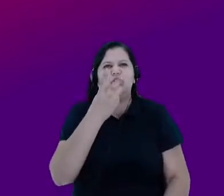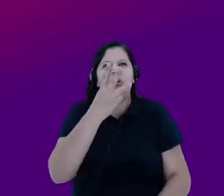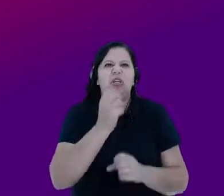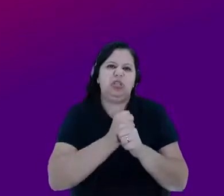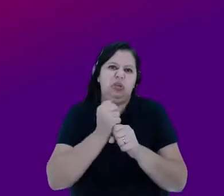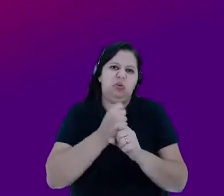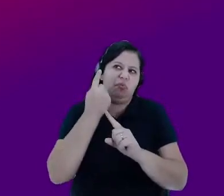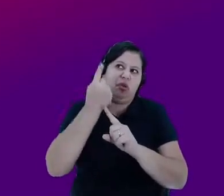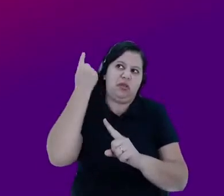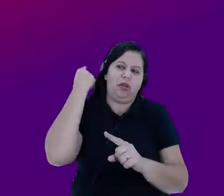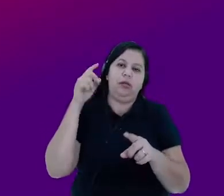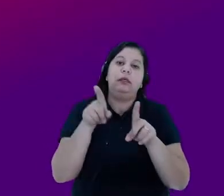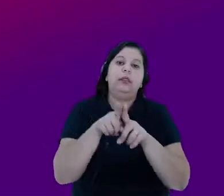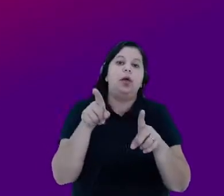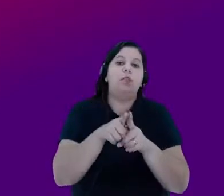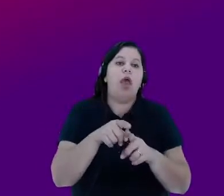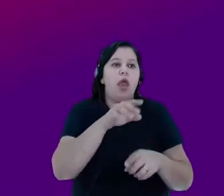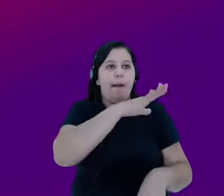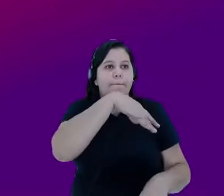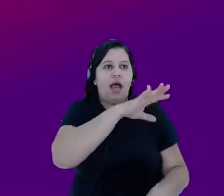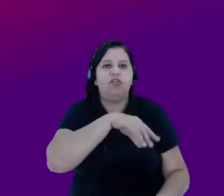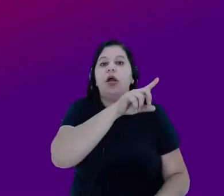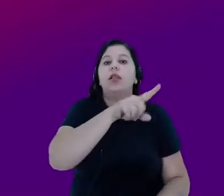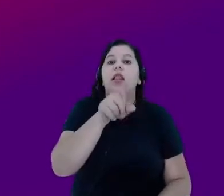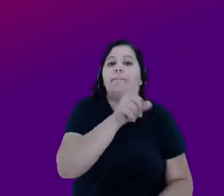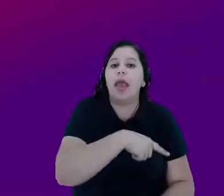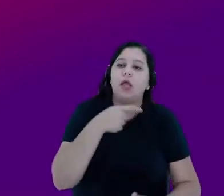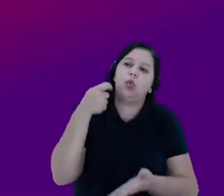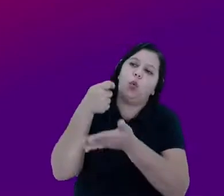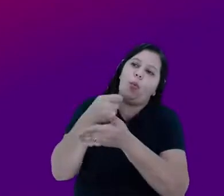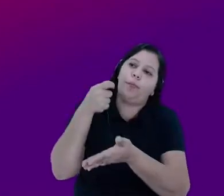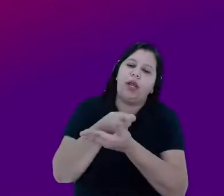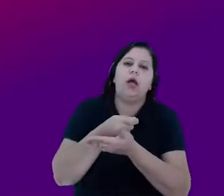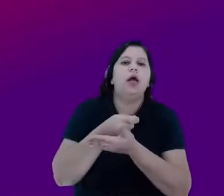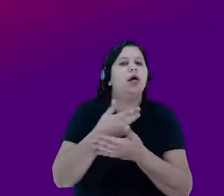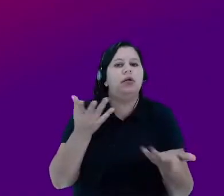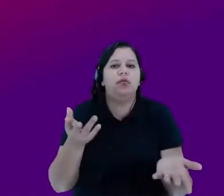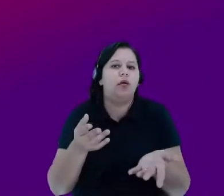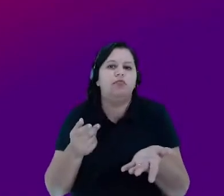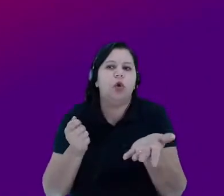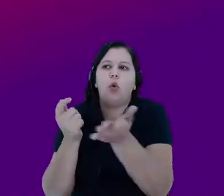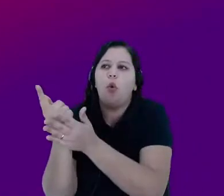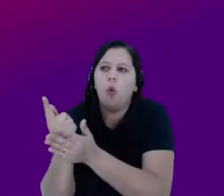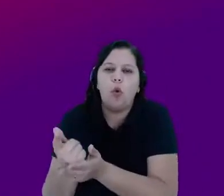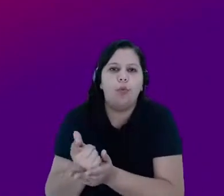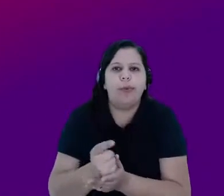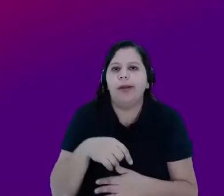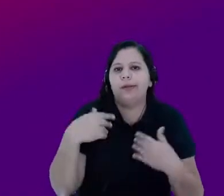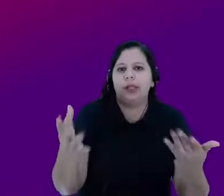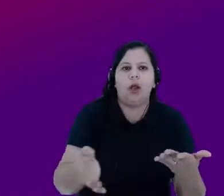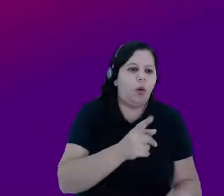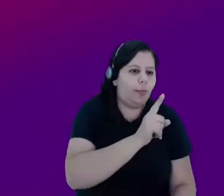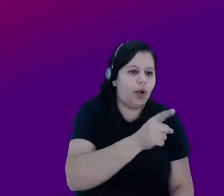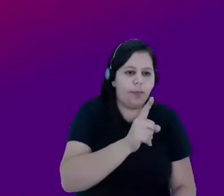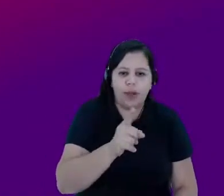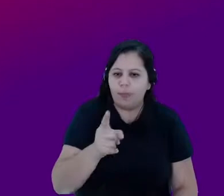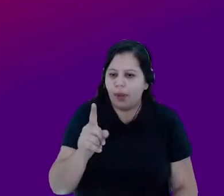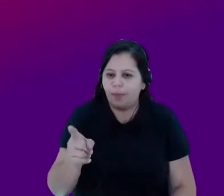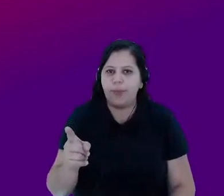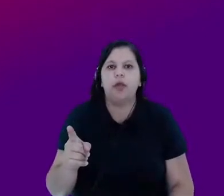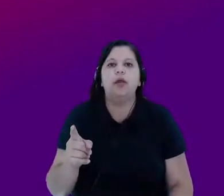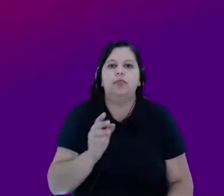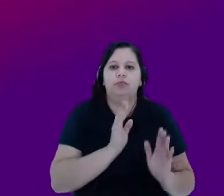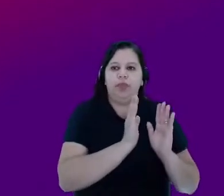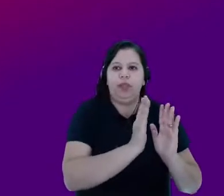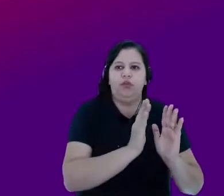de cobrança e cancelamento, aquisição e contratação. Então, aqueles processos que faziam parte da jornada do cliente, eles